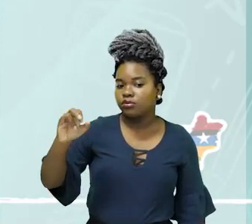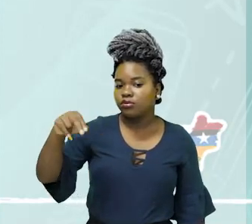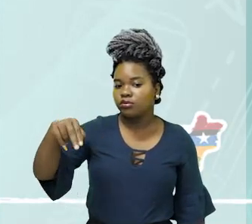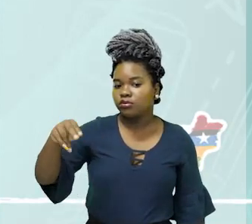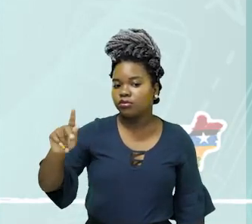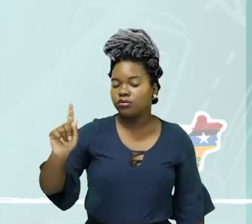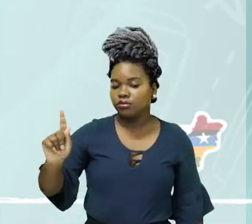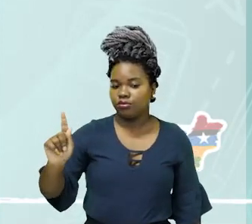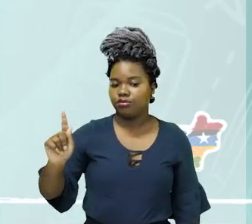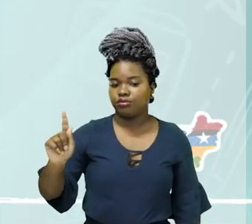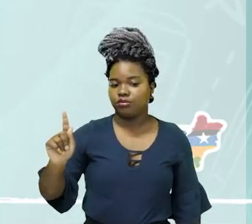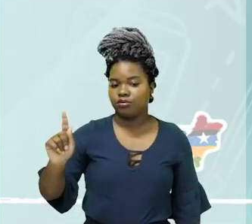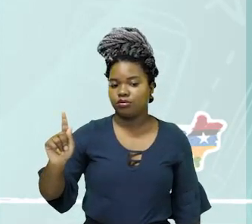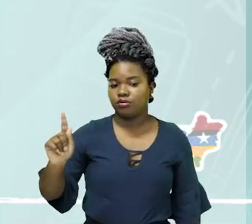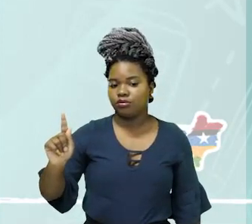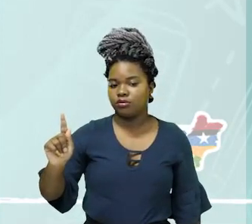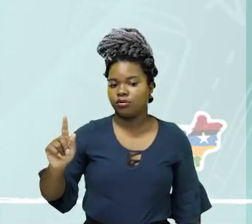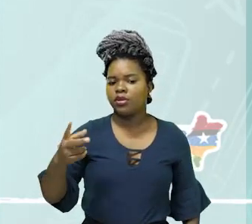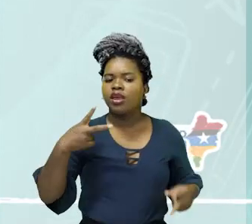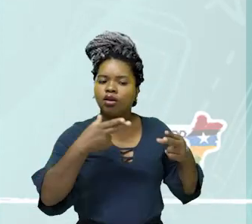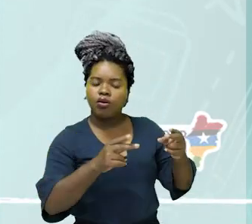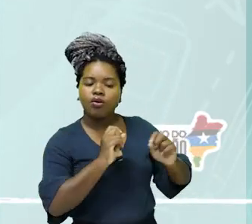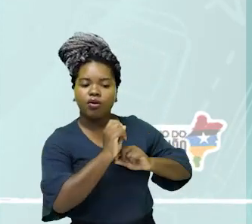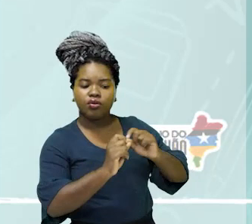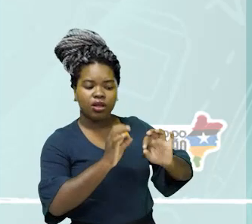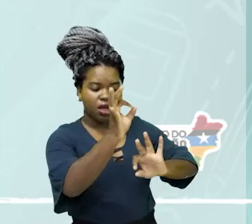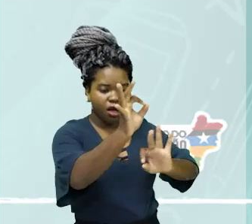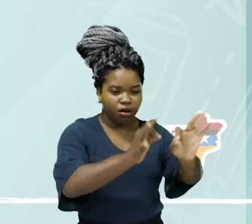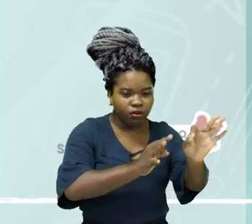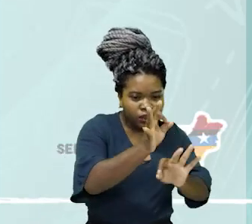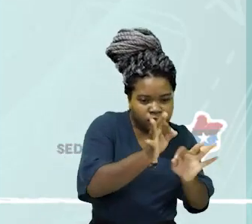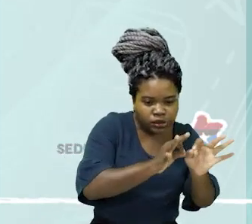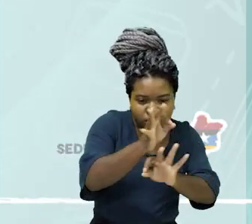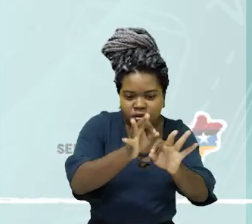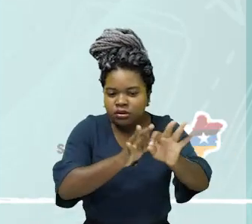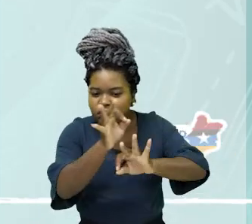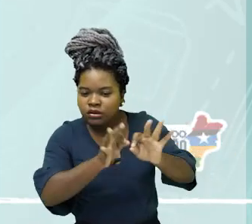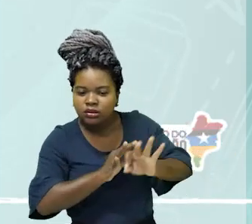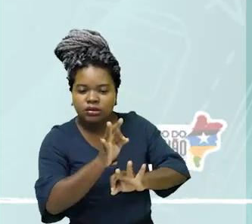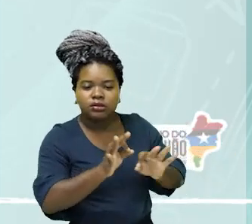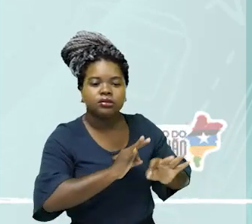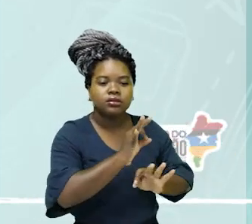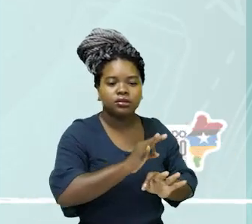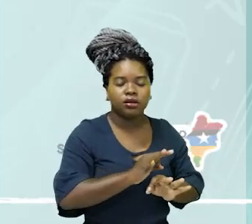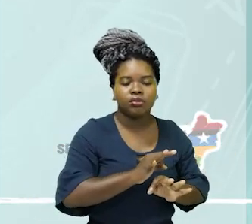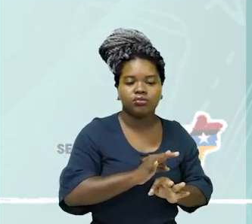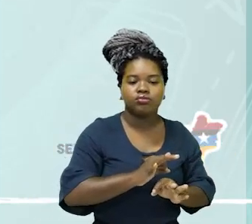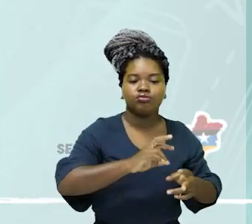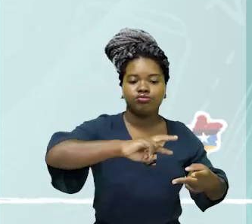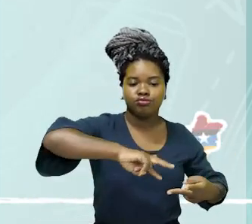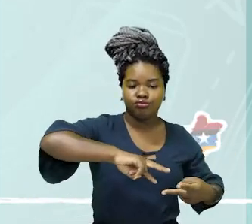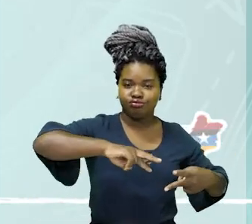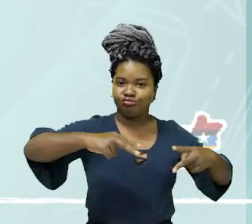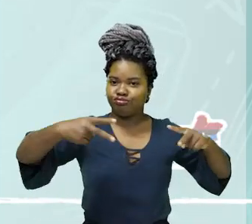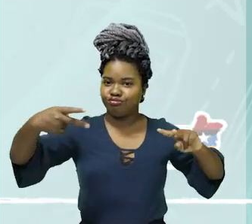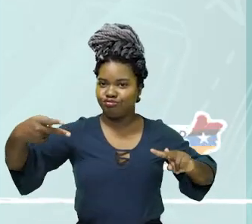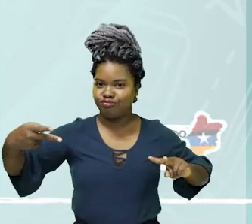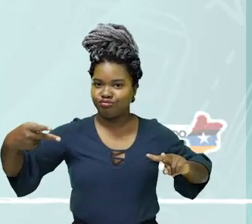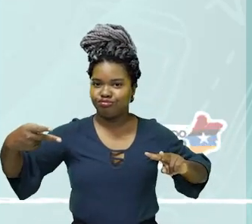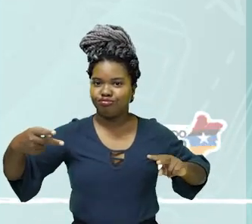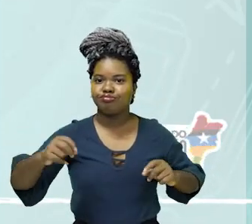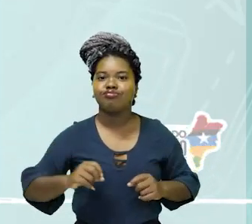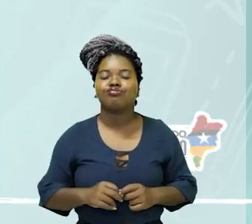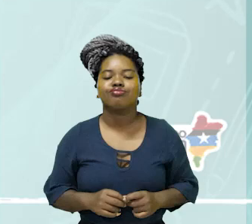Splicing, que é a mesma coisa que edição do DNA. Ok? Então, nós temos o